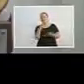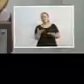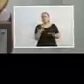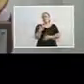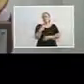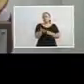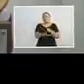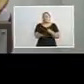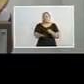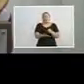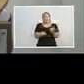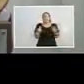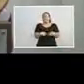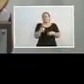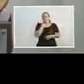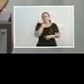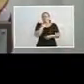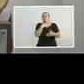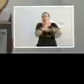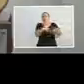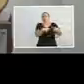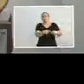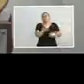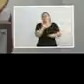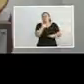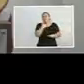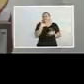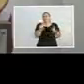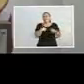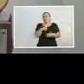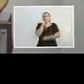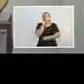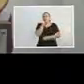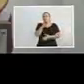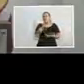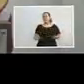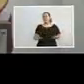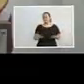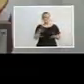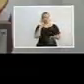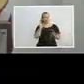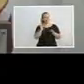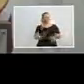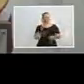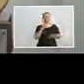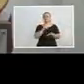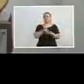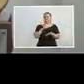fundamentais e são indispensáveis à população. Então, tenho certeza que o secretário de Saúde do nosso